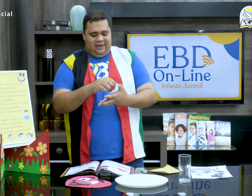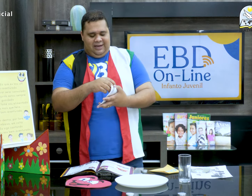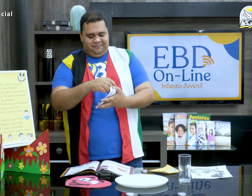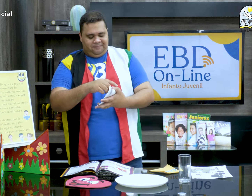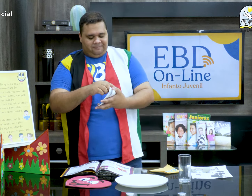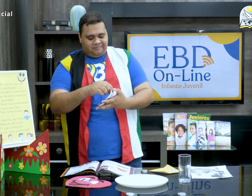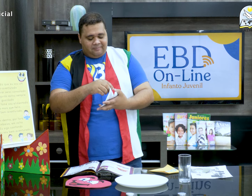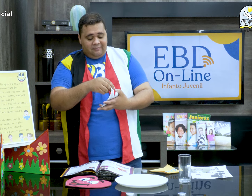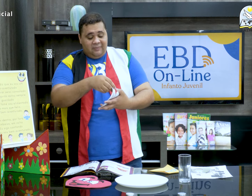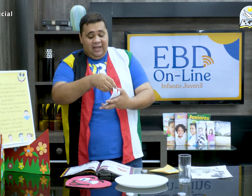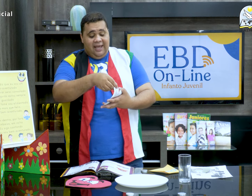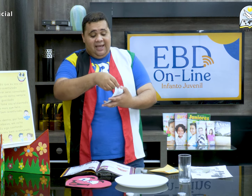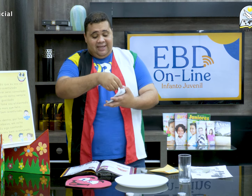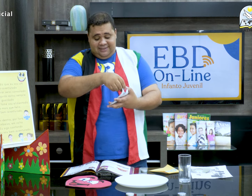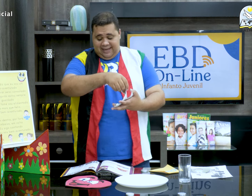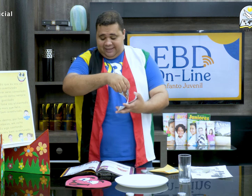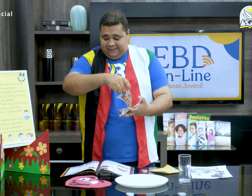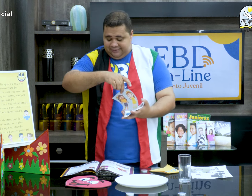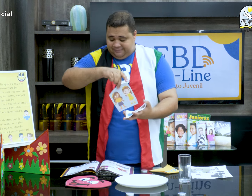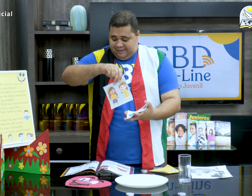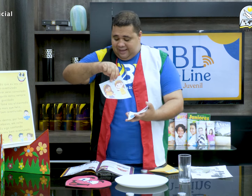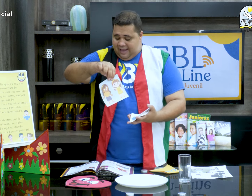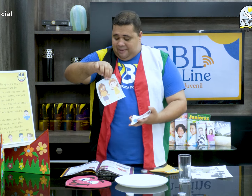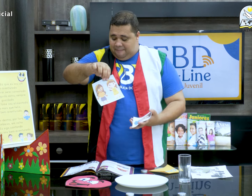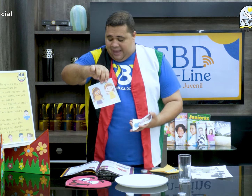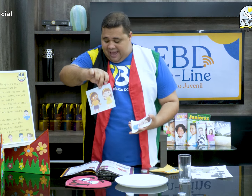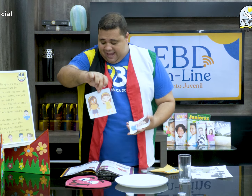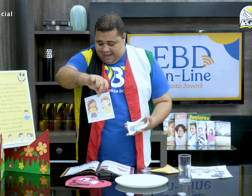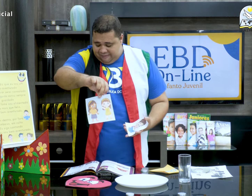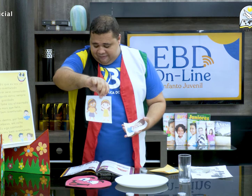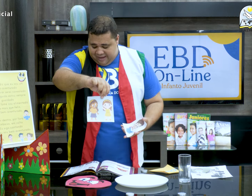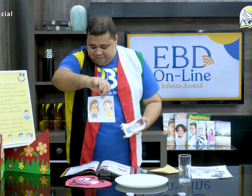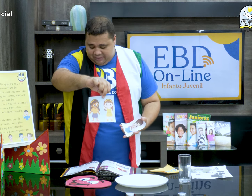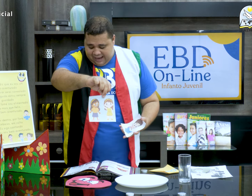aqui olha esse daqui